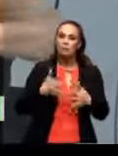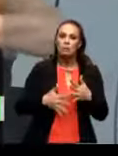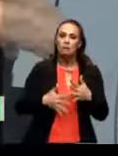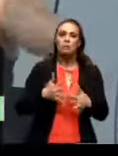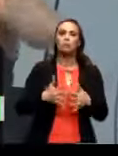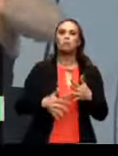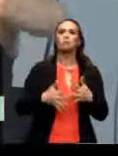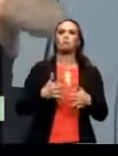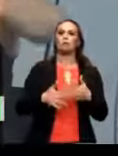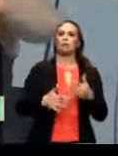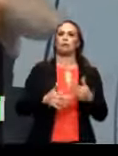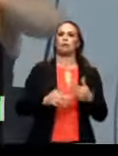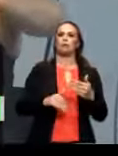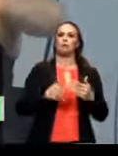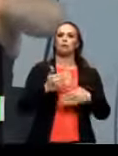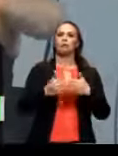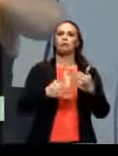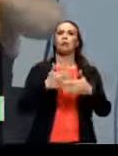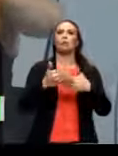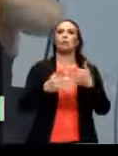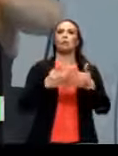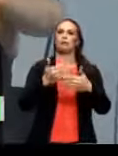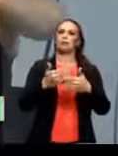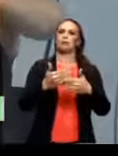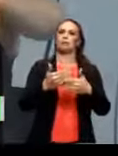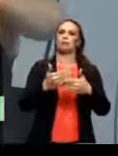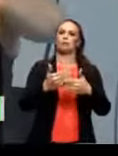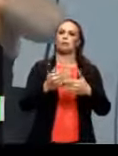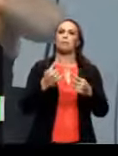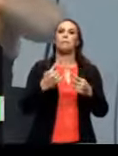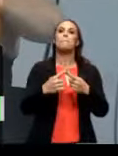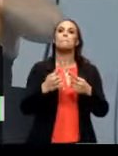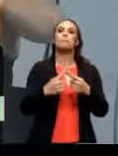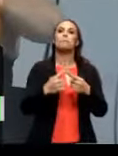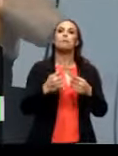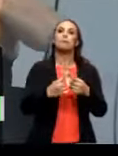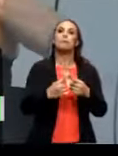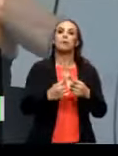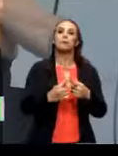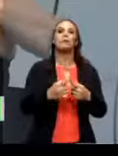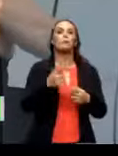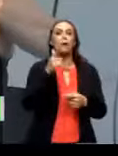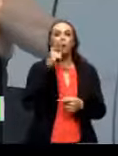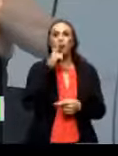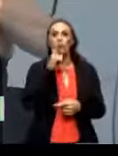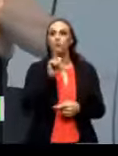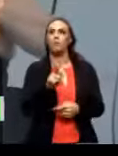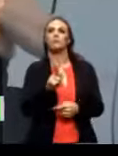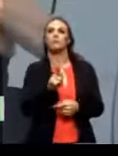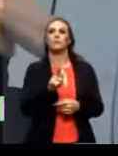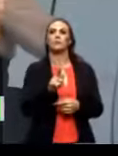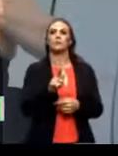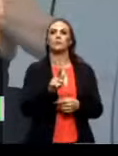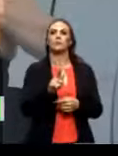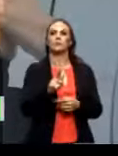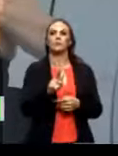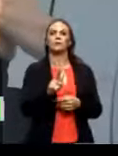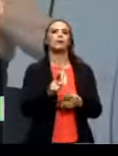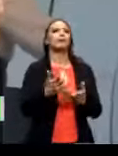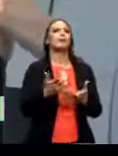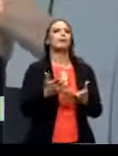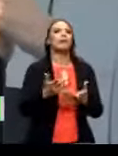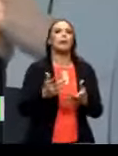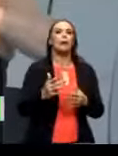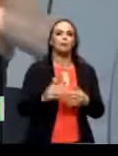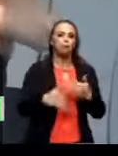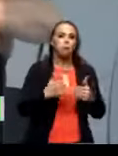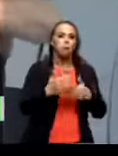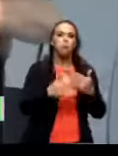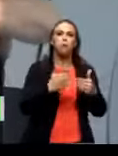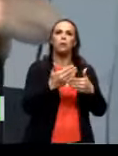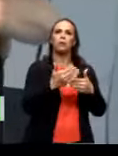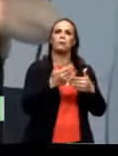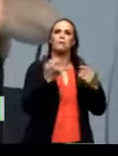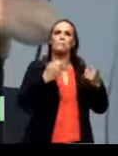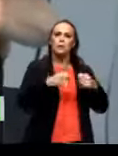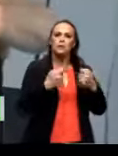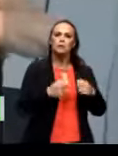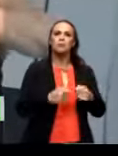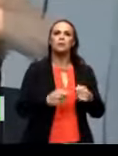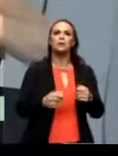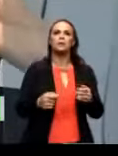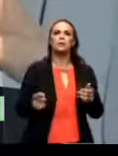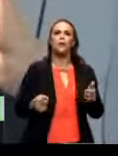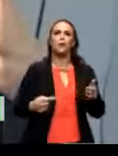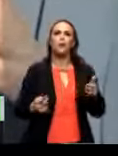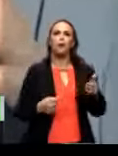peixes têm que subir a cachoeira para poder produzir hormônio sexual. Então, eles têm que construir escadas.